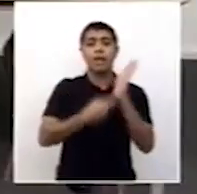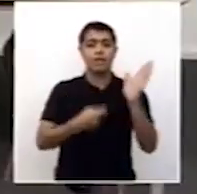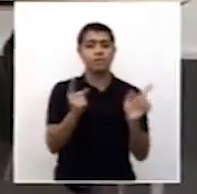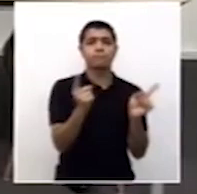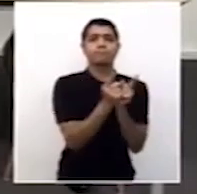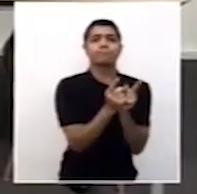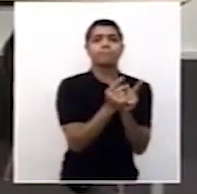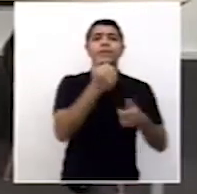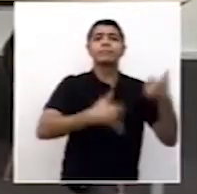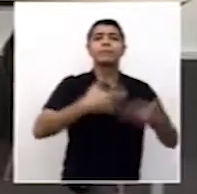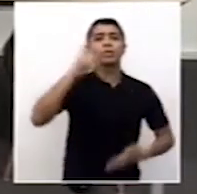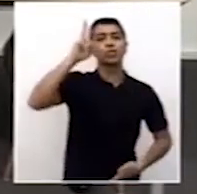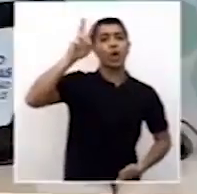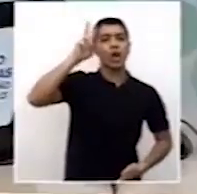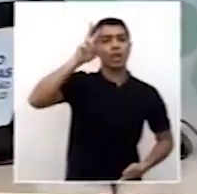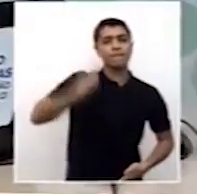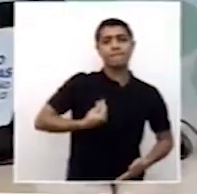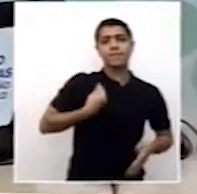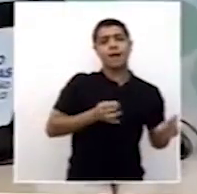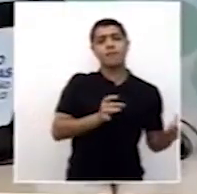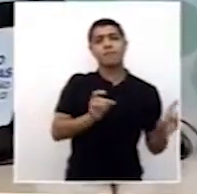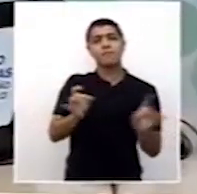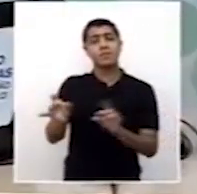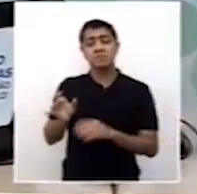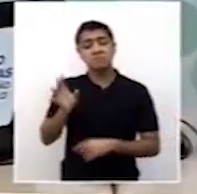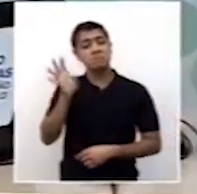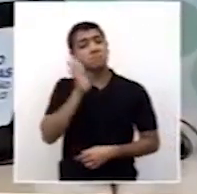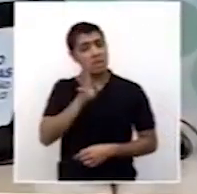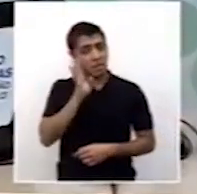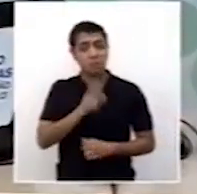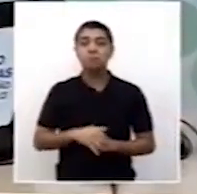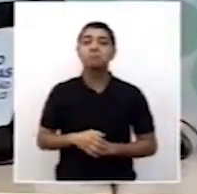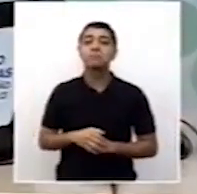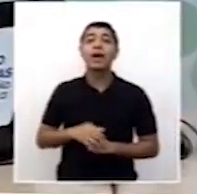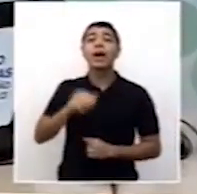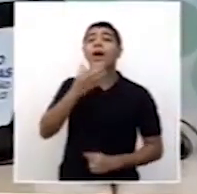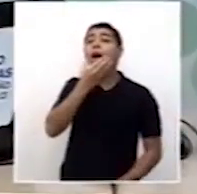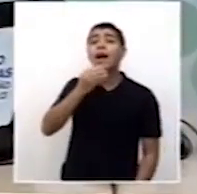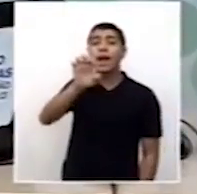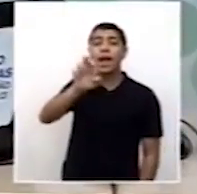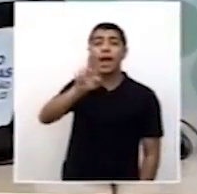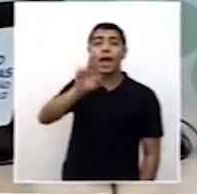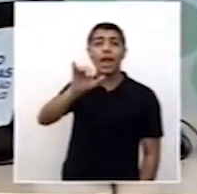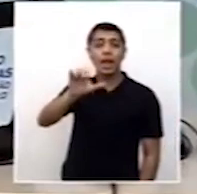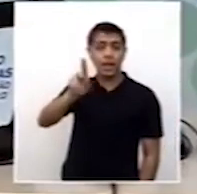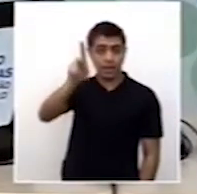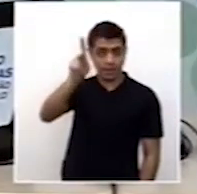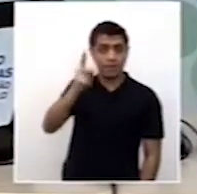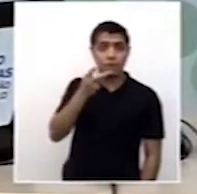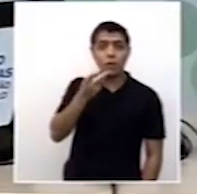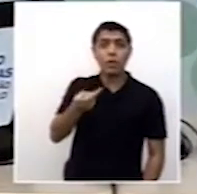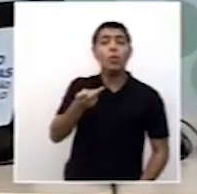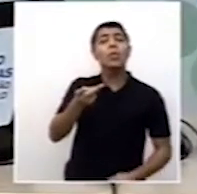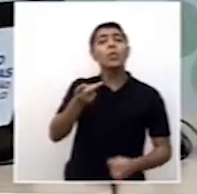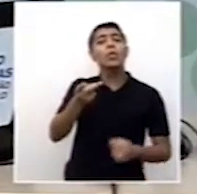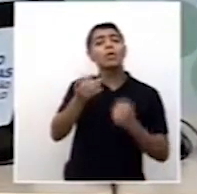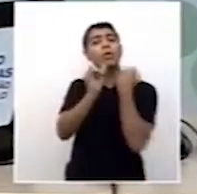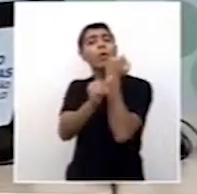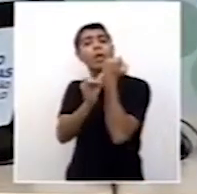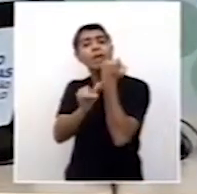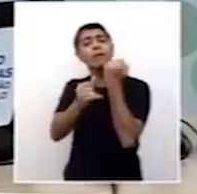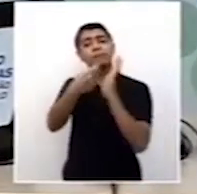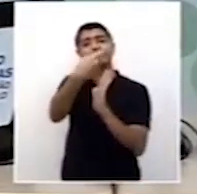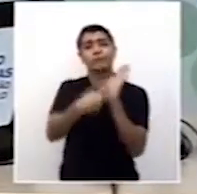Muito legal. E o Eric falou que é um texto curto que tem algo a ver com o que estamos vivendo